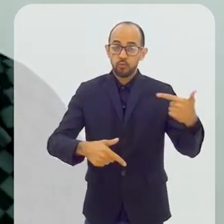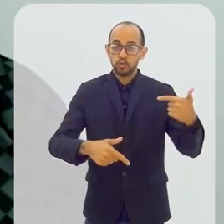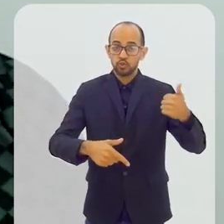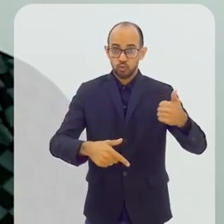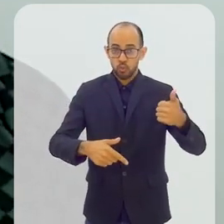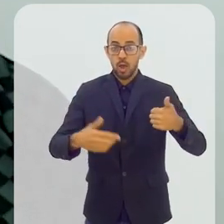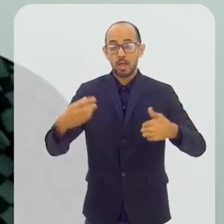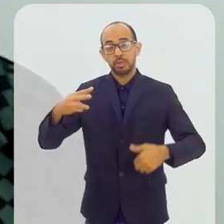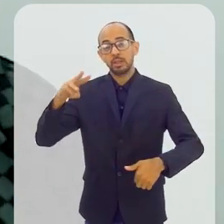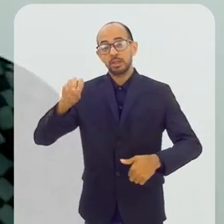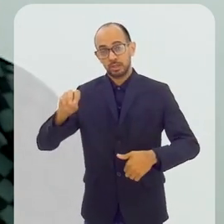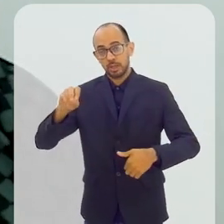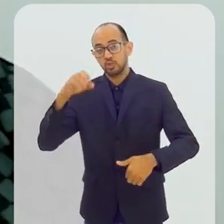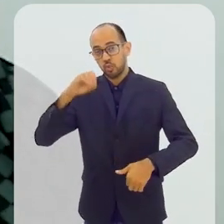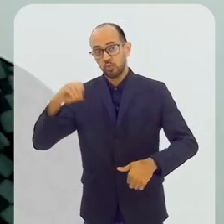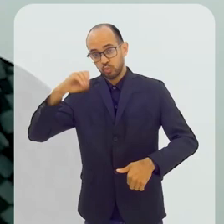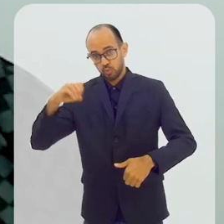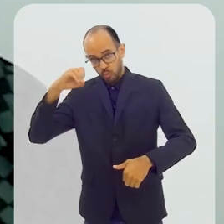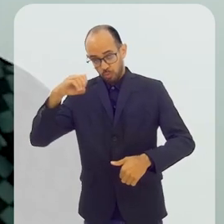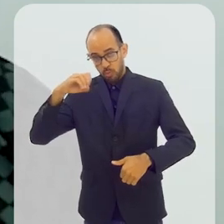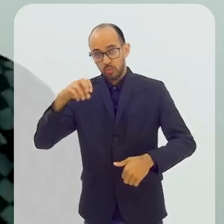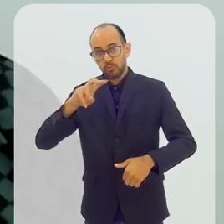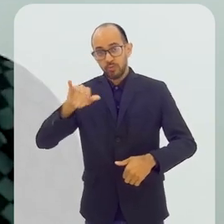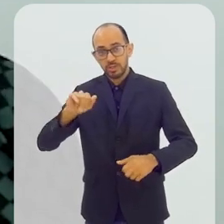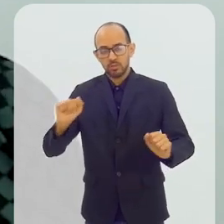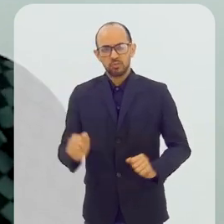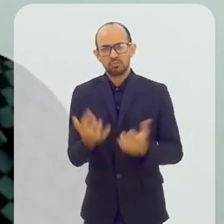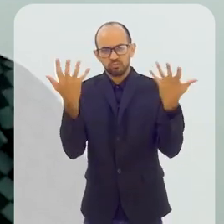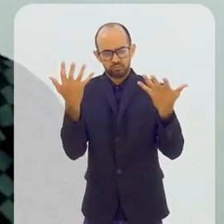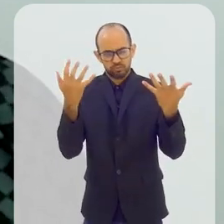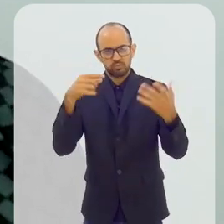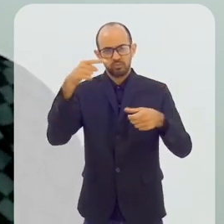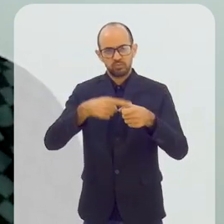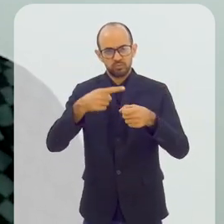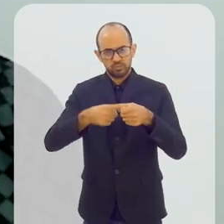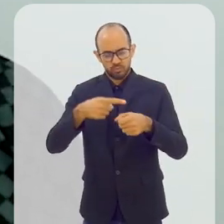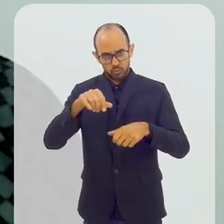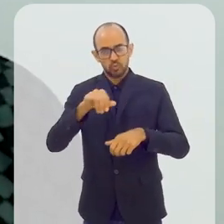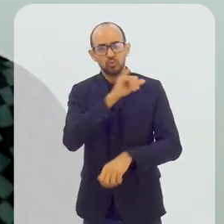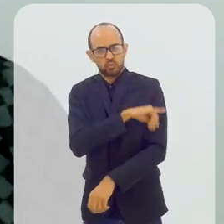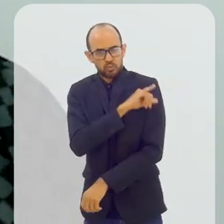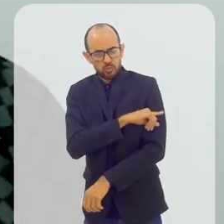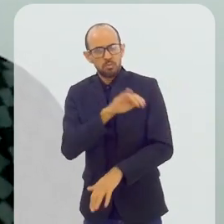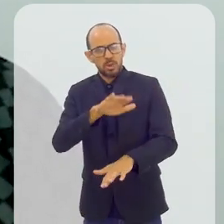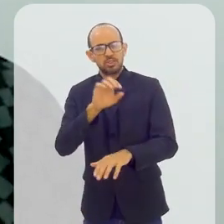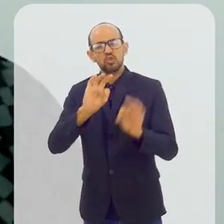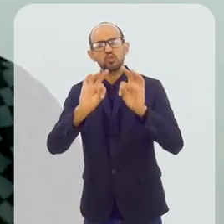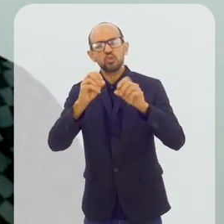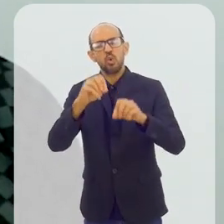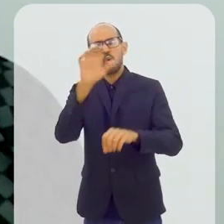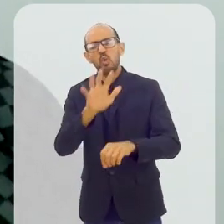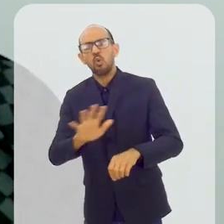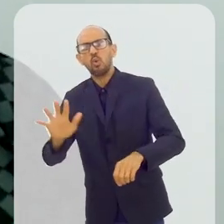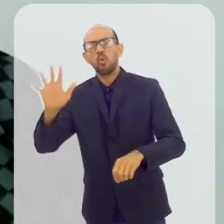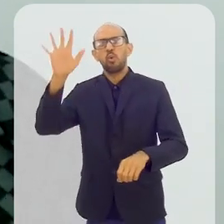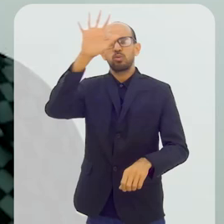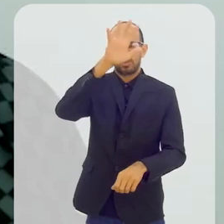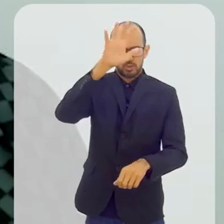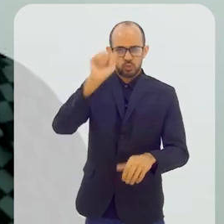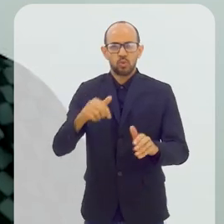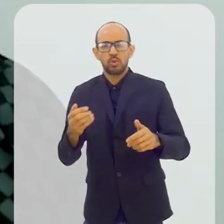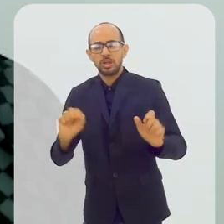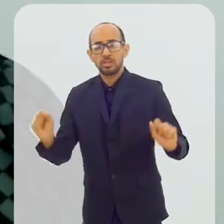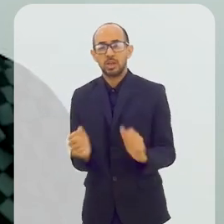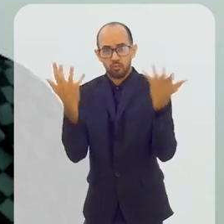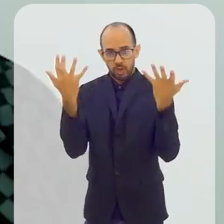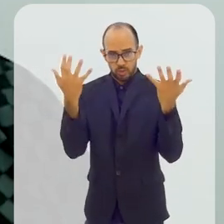Dos dias 21 a 30 de outubro, vão ser realizados uma série de eventos, não só na cidade do Rio, como também em todo o país.